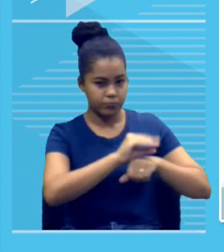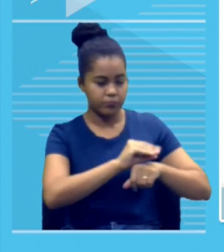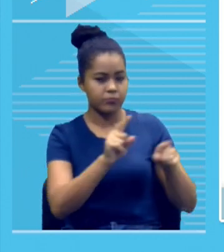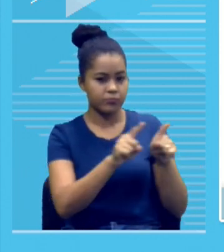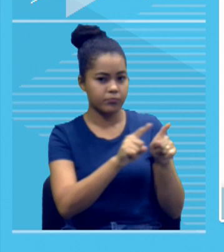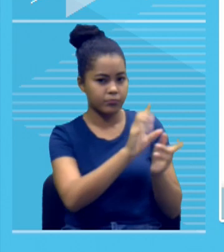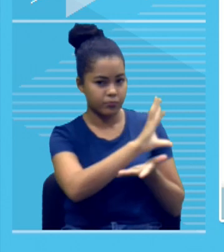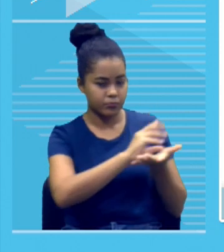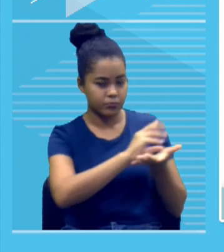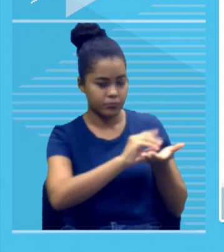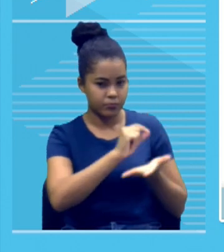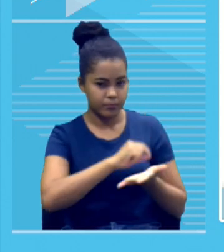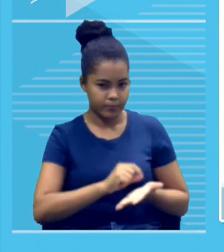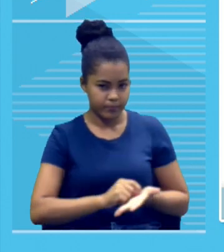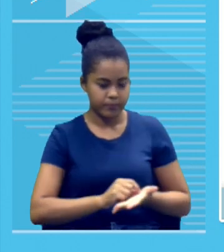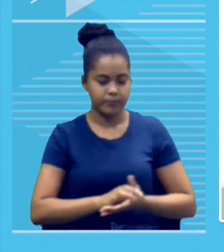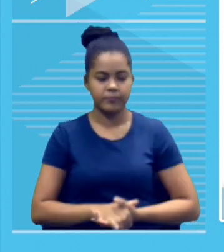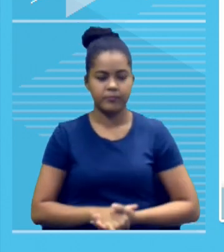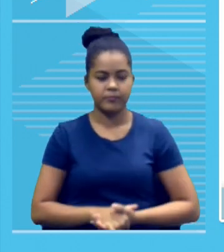isso é importante.